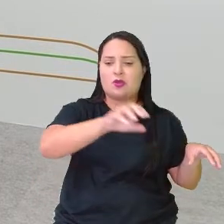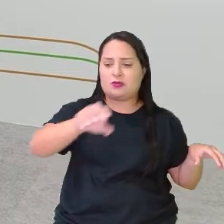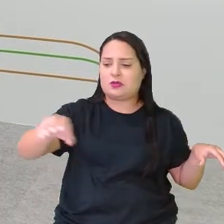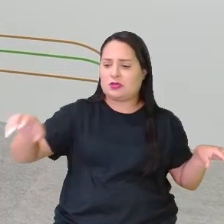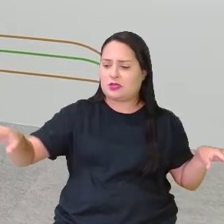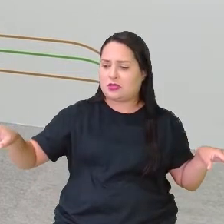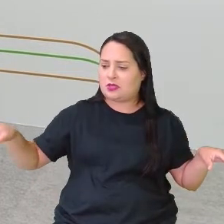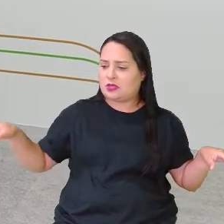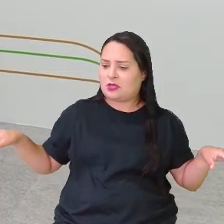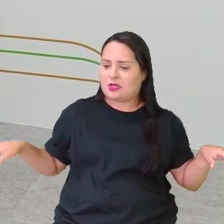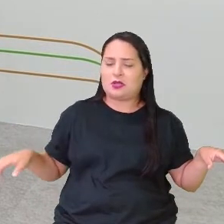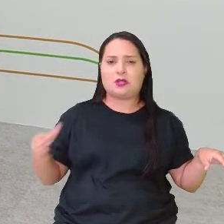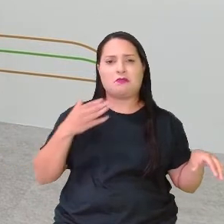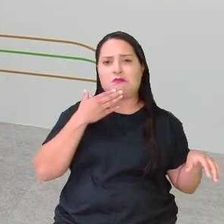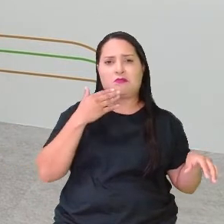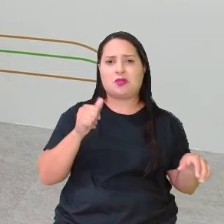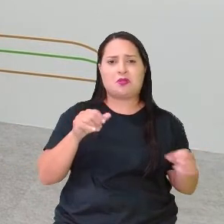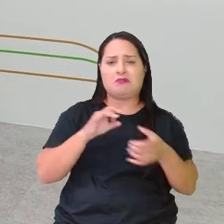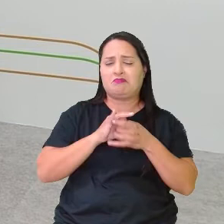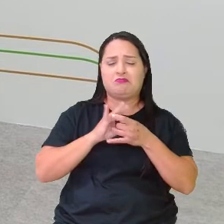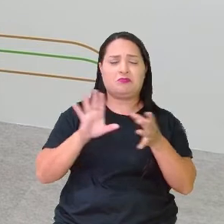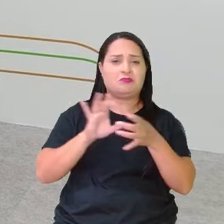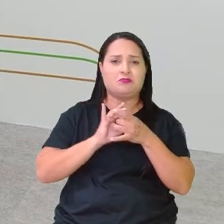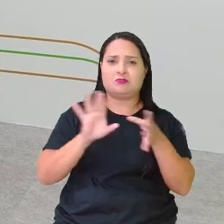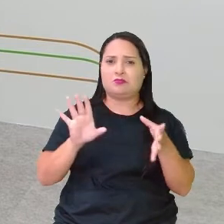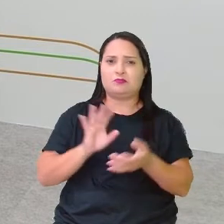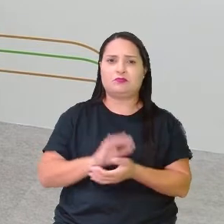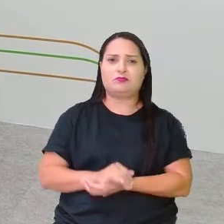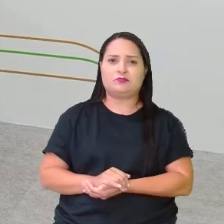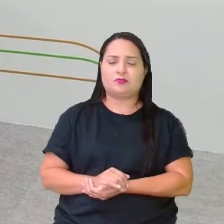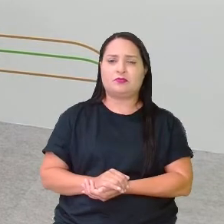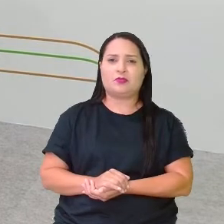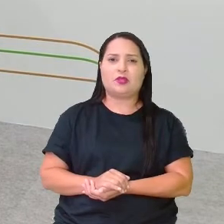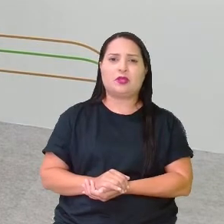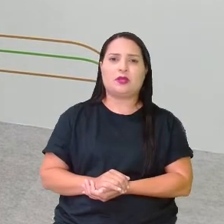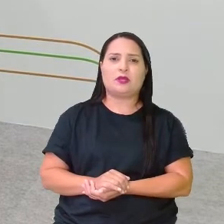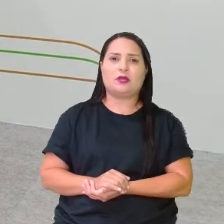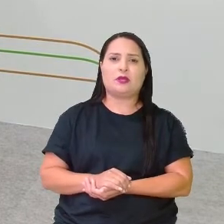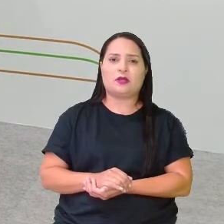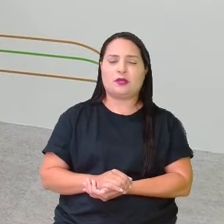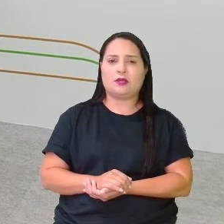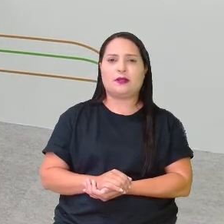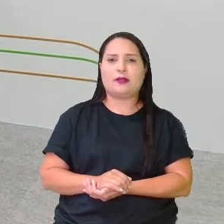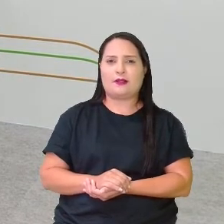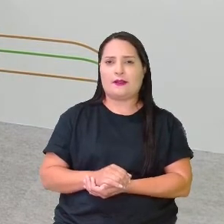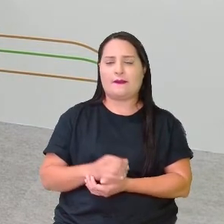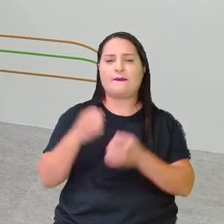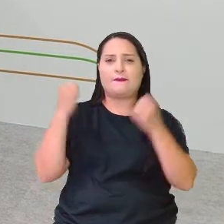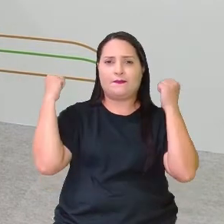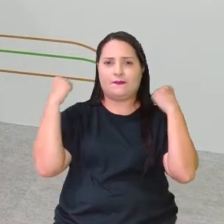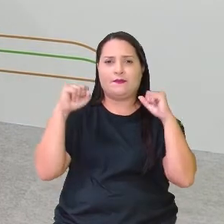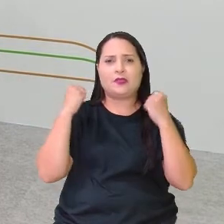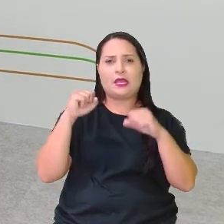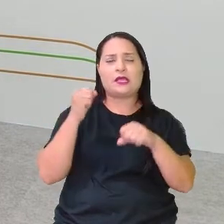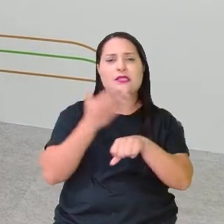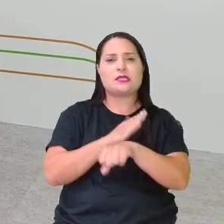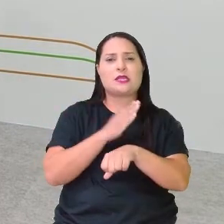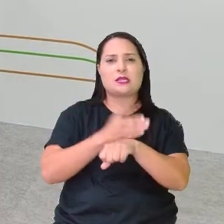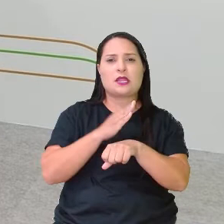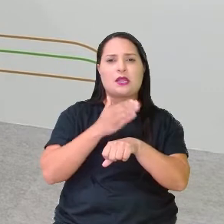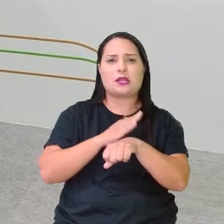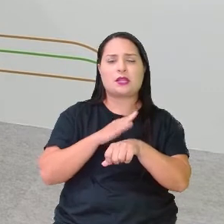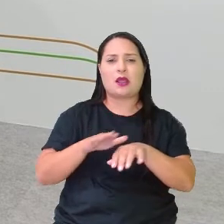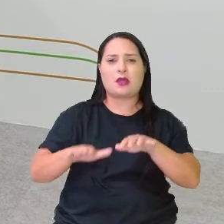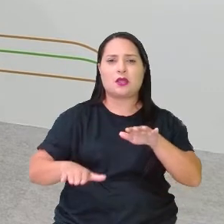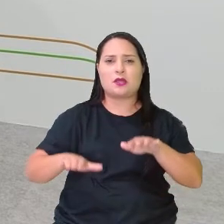aí a critério de vocês, certo? Mas esse aqui é uma atividade que a gente pode treinar o nosso equilíbrio. E